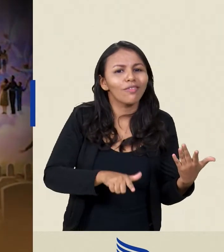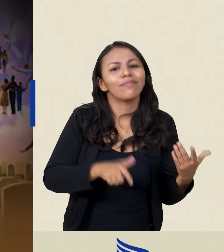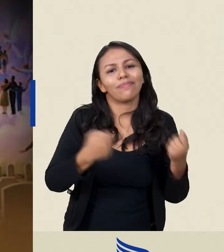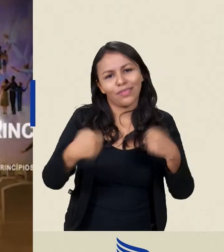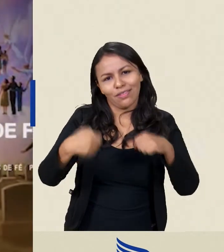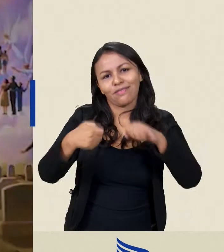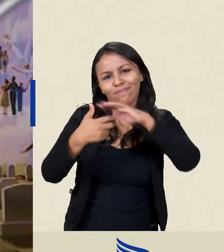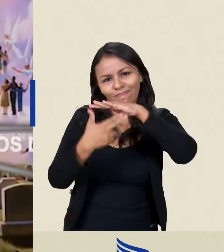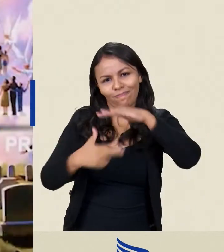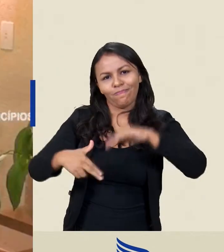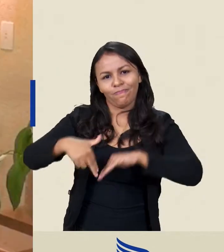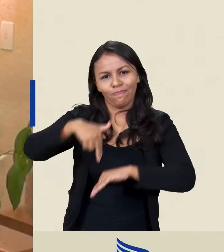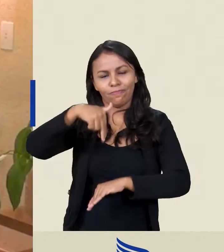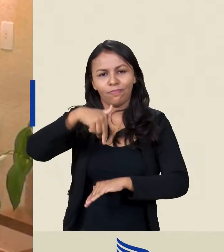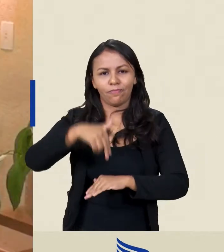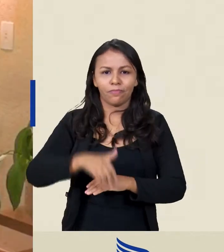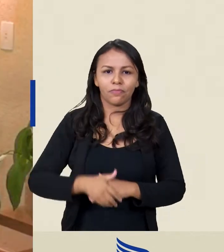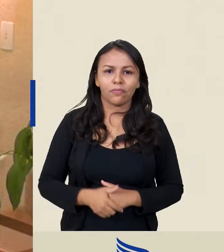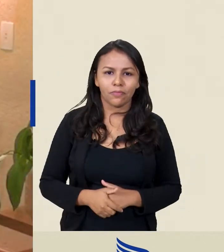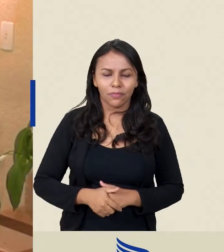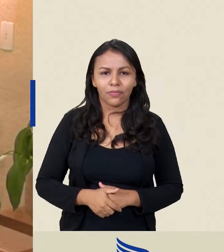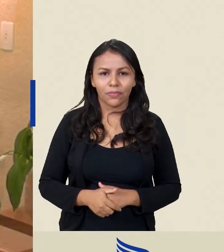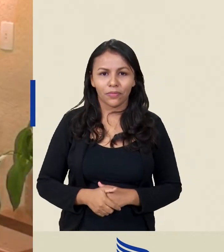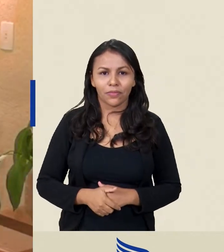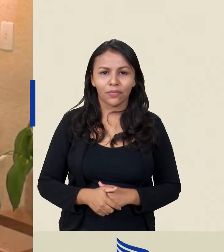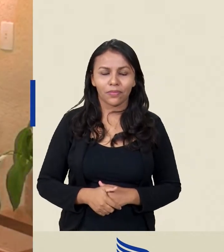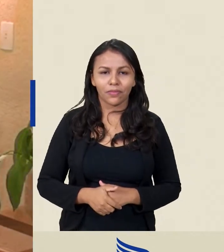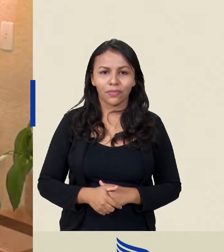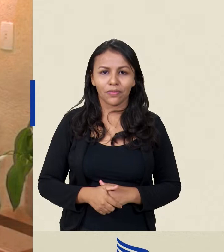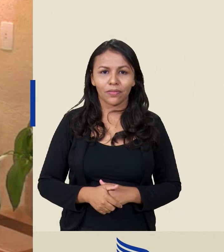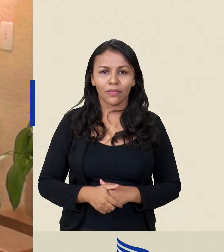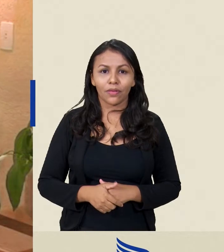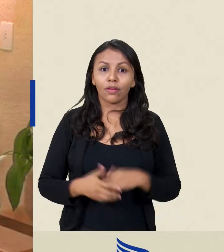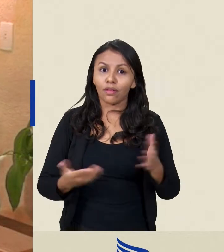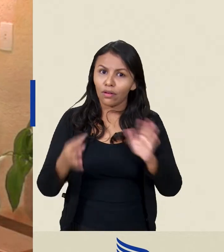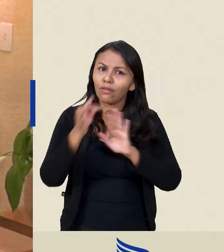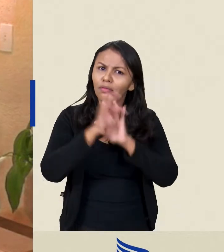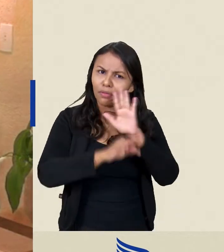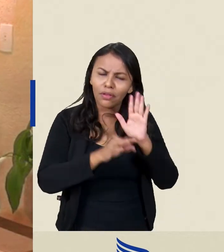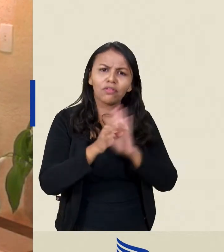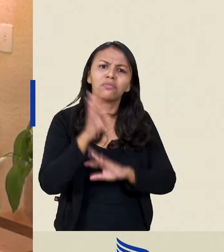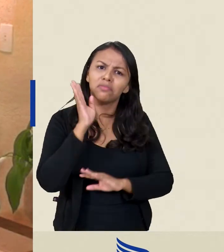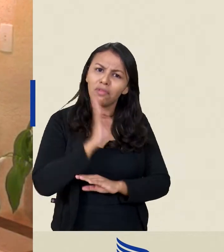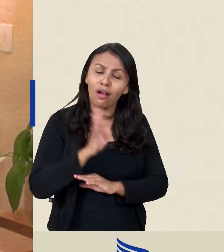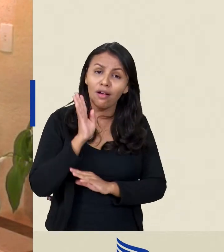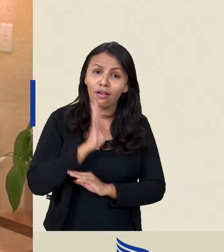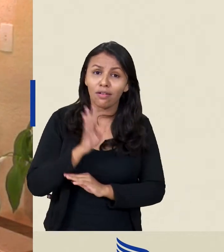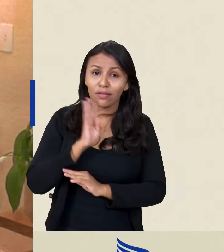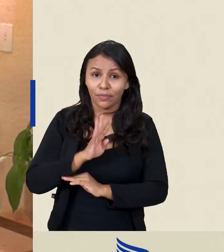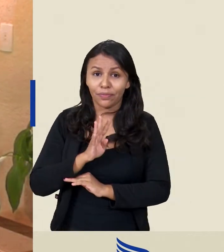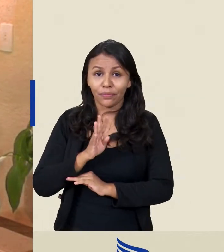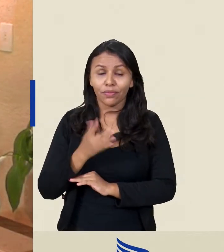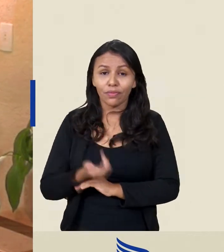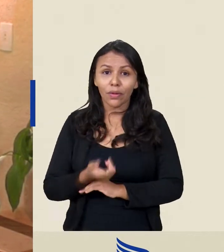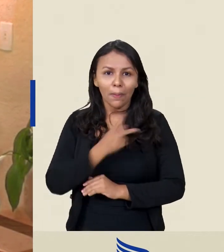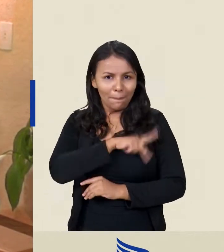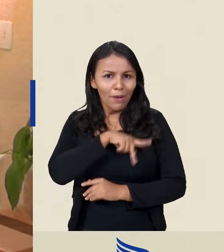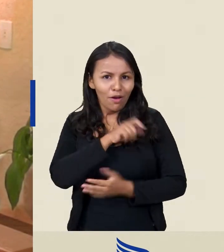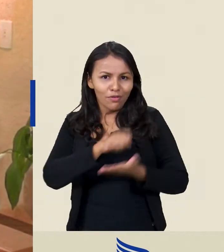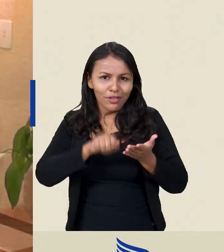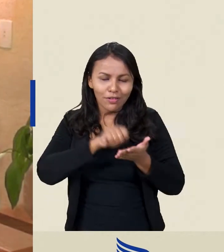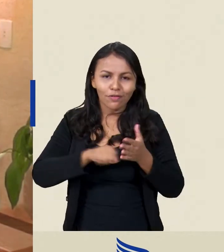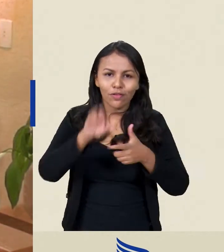da ressurreição. Nós encontramos um texto muito interessante na primeira carta do apóstolo Paulo